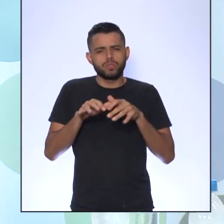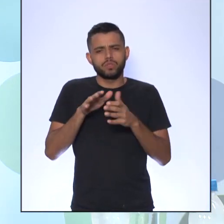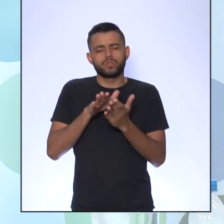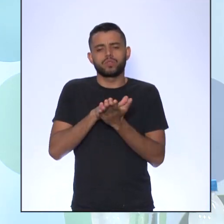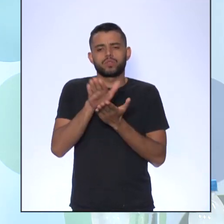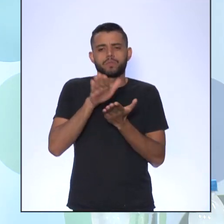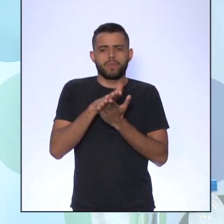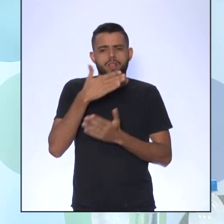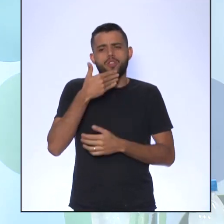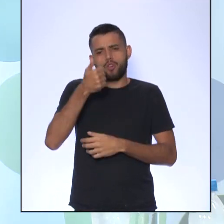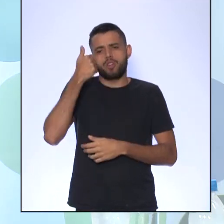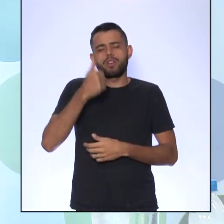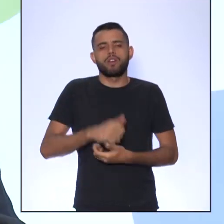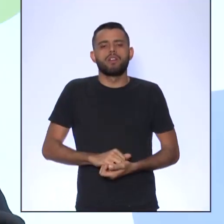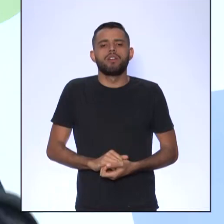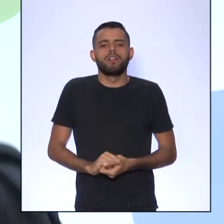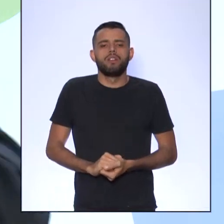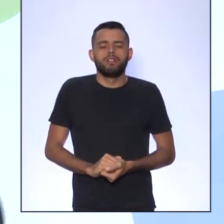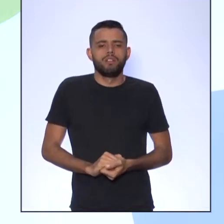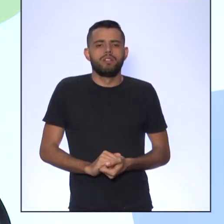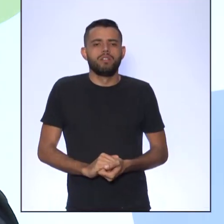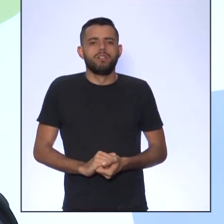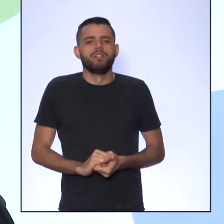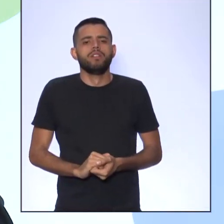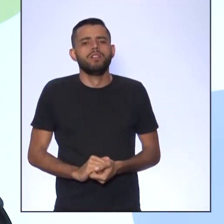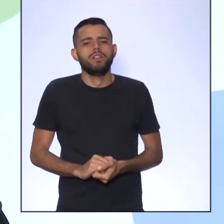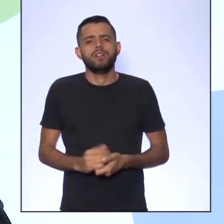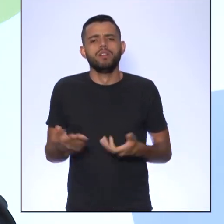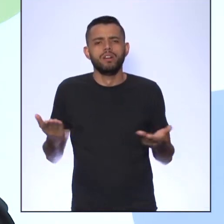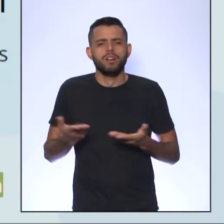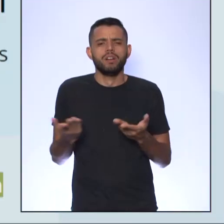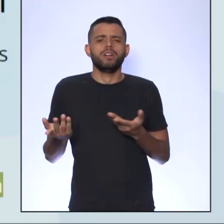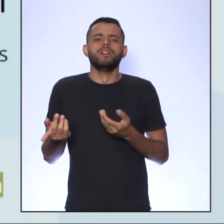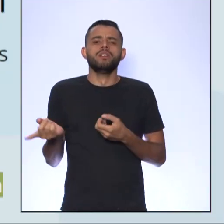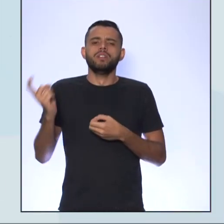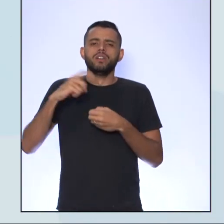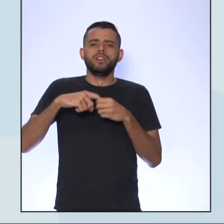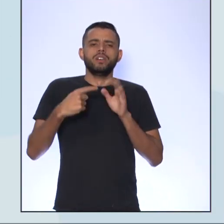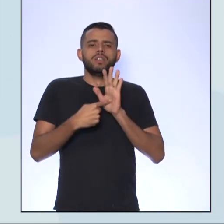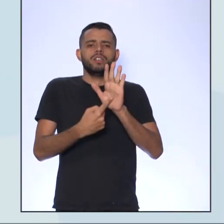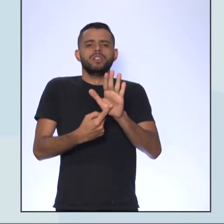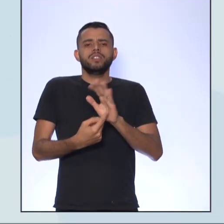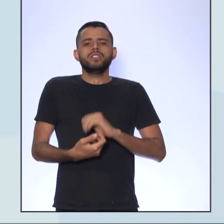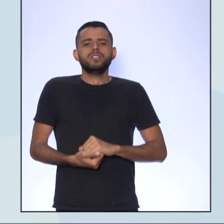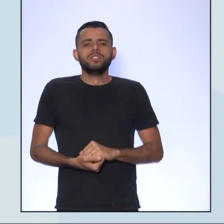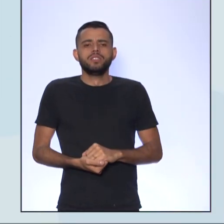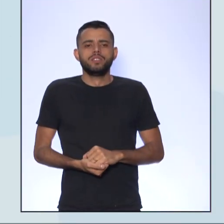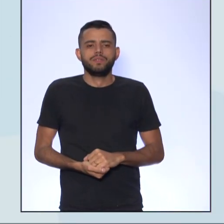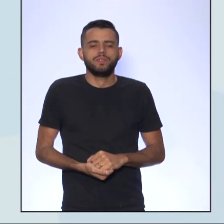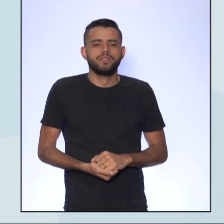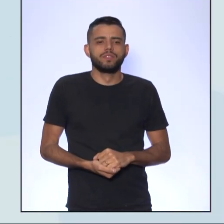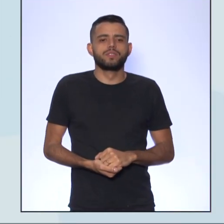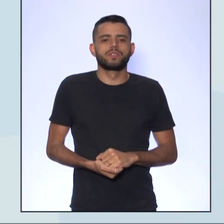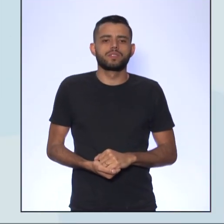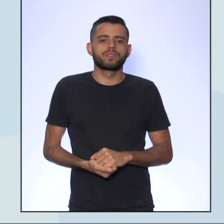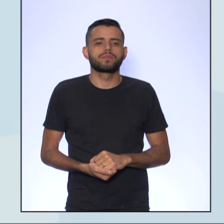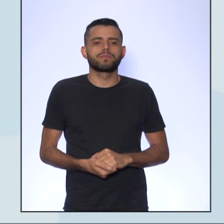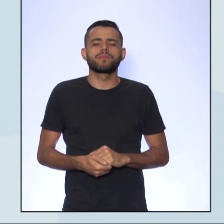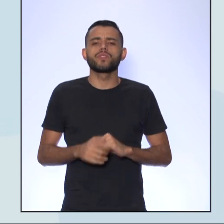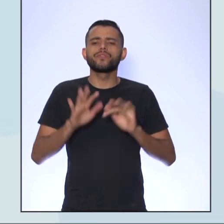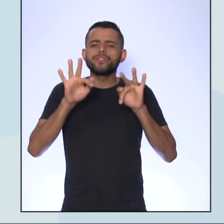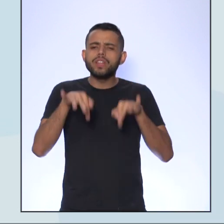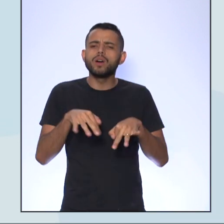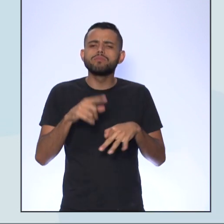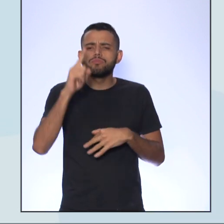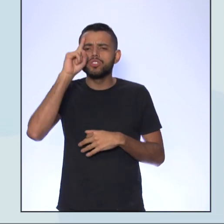impresso, melhor dizendo. Legal. Vamos voltar então para a apresentação aí, por favor. Então, o fim do período da